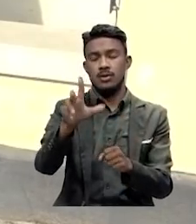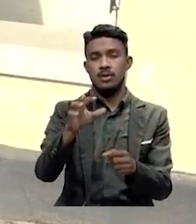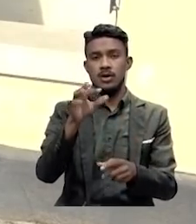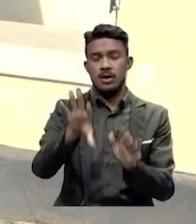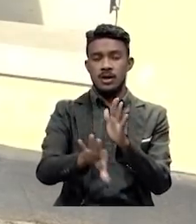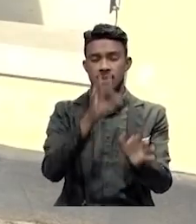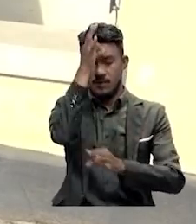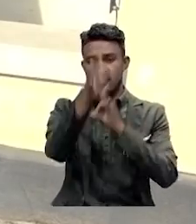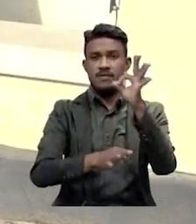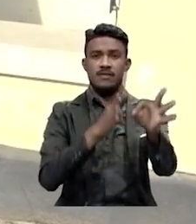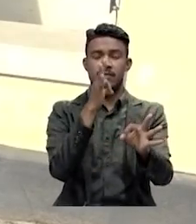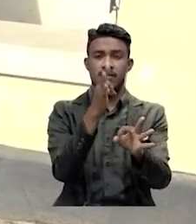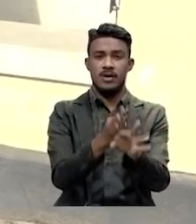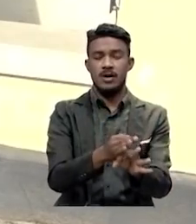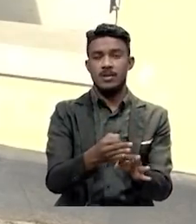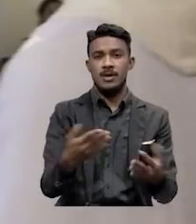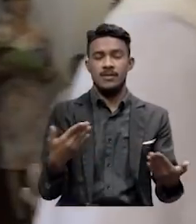titulu privilegiado idane.